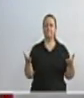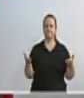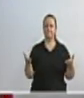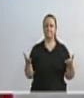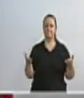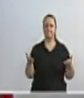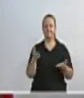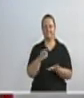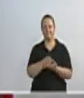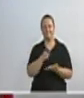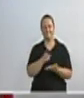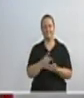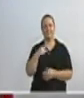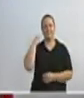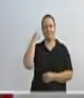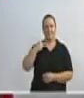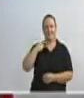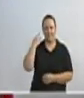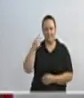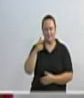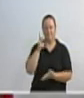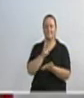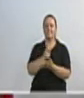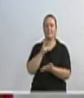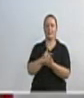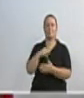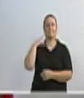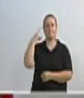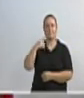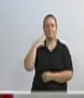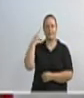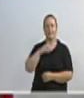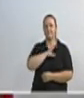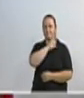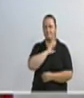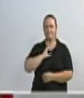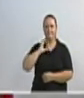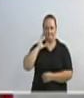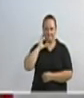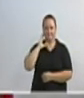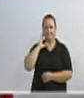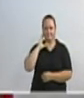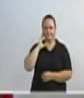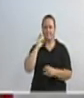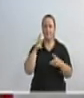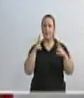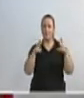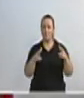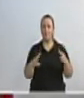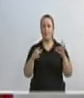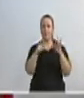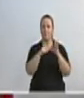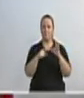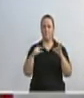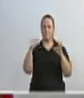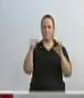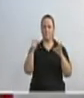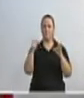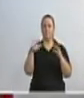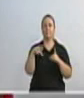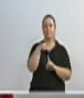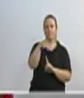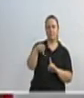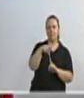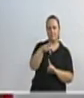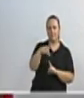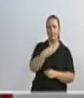digo sempre vereador, sempre deputado, etc. assim, e também, da mesma forma, o FAEMA se faz presente, o planejamento se faz